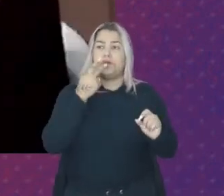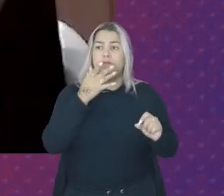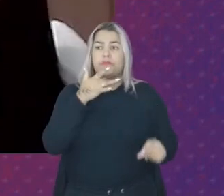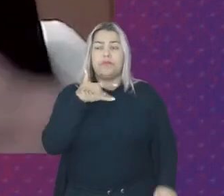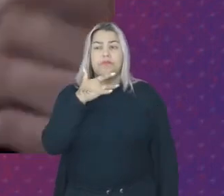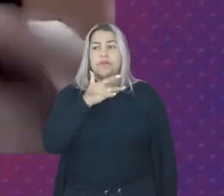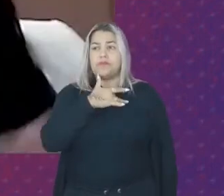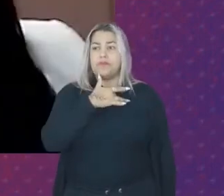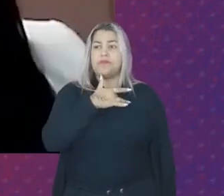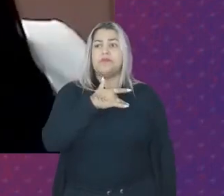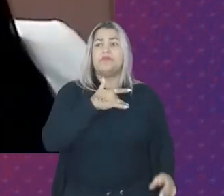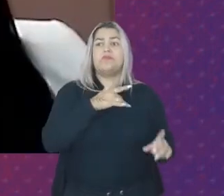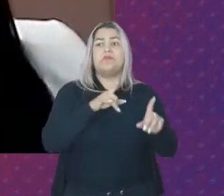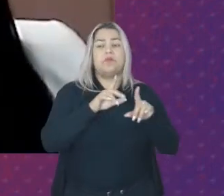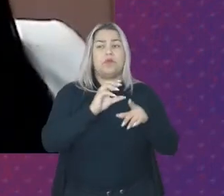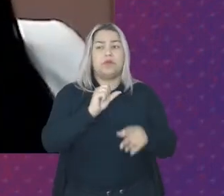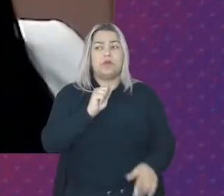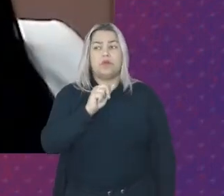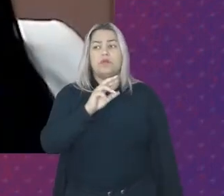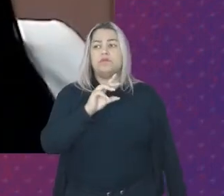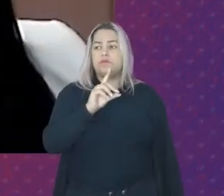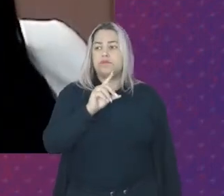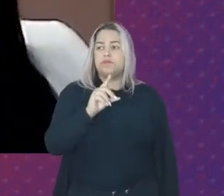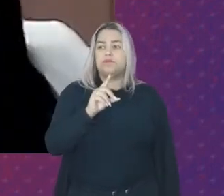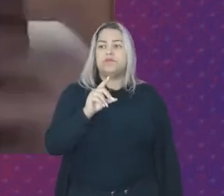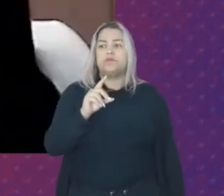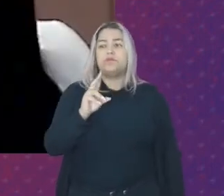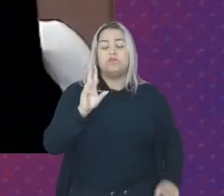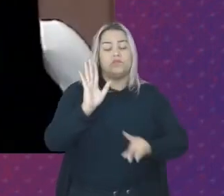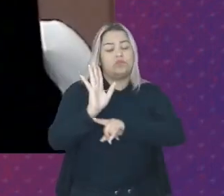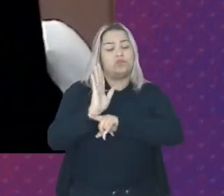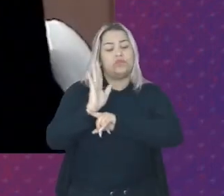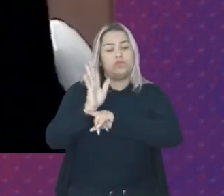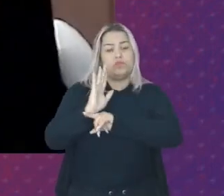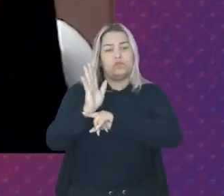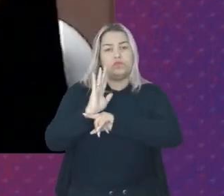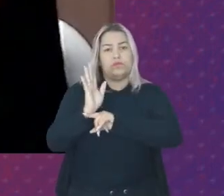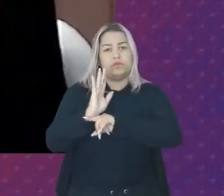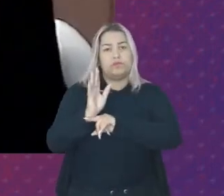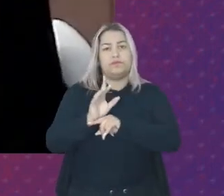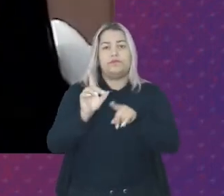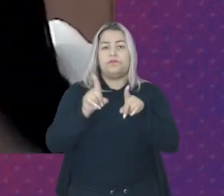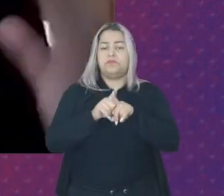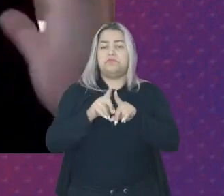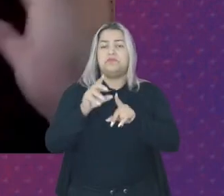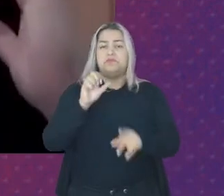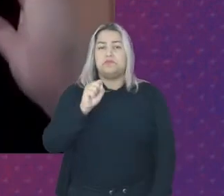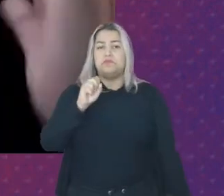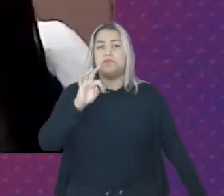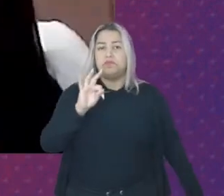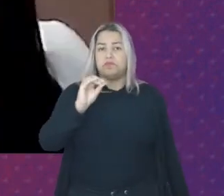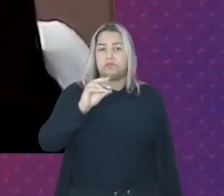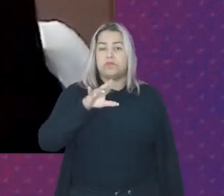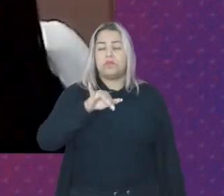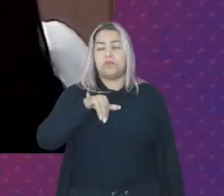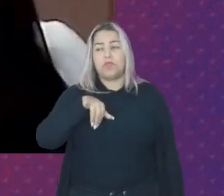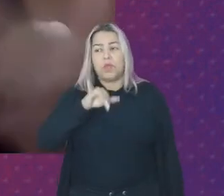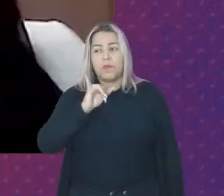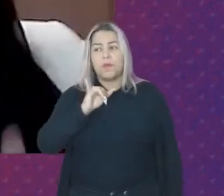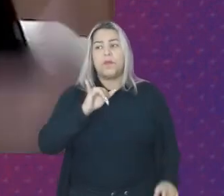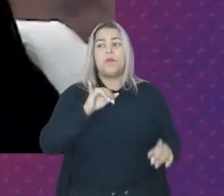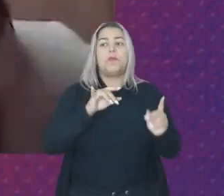saúde através de um card, você pode falar de saúde através de um vídeo, você pode falar de saúde nos seus stories,